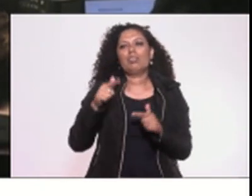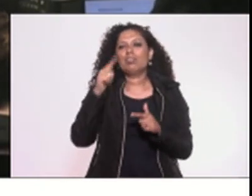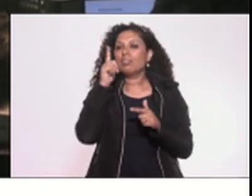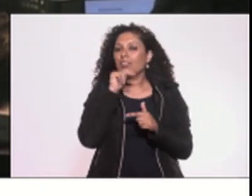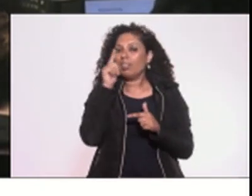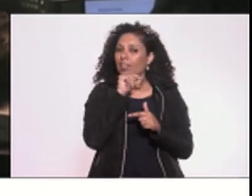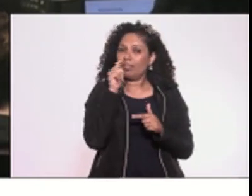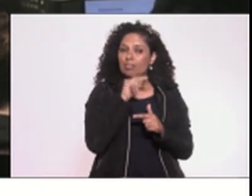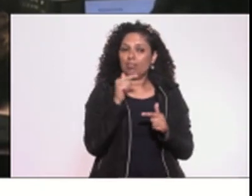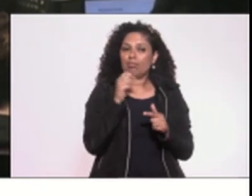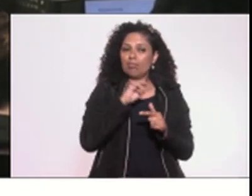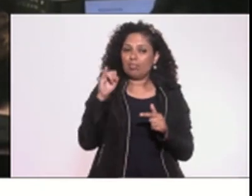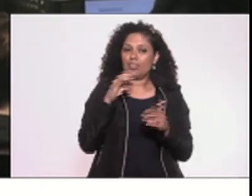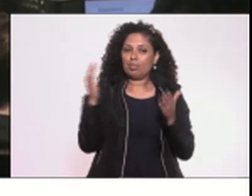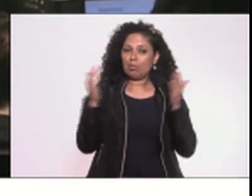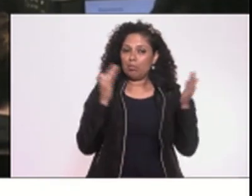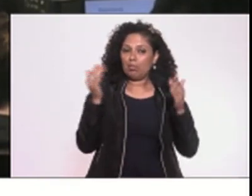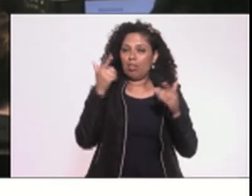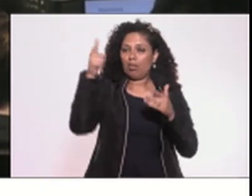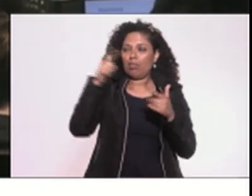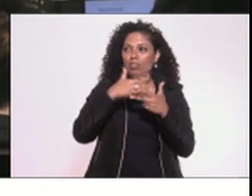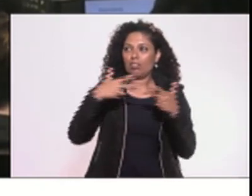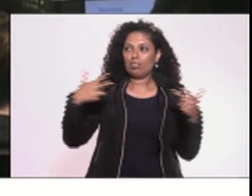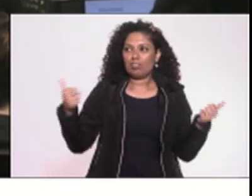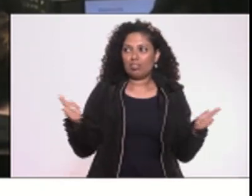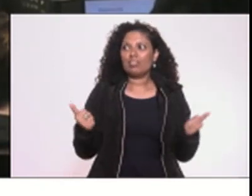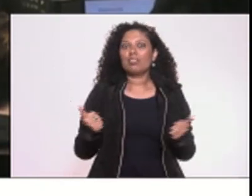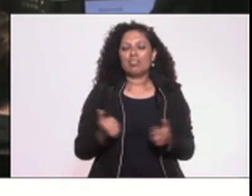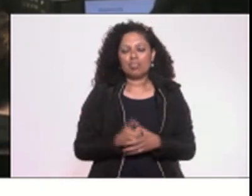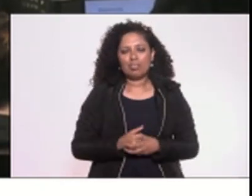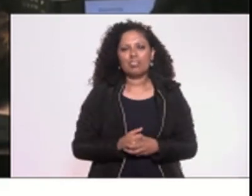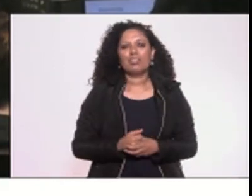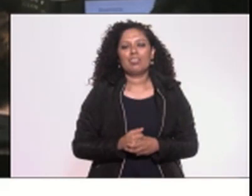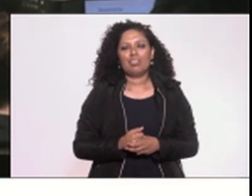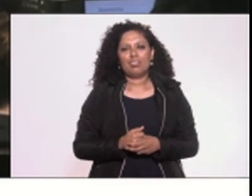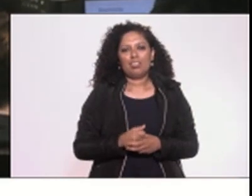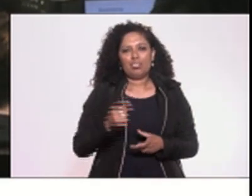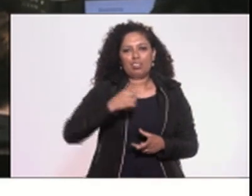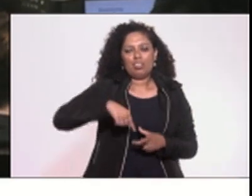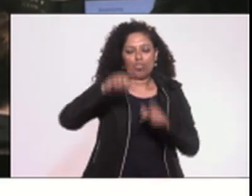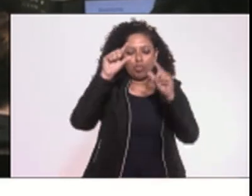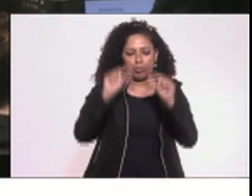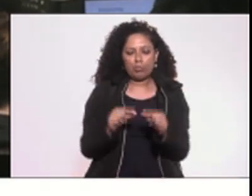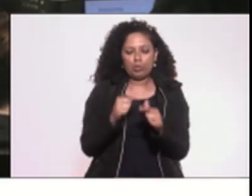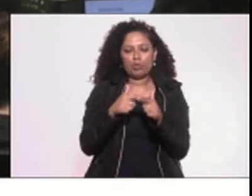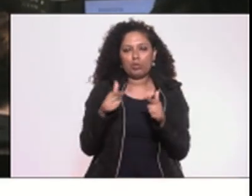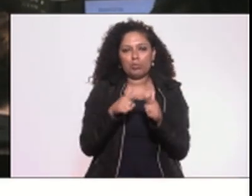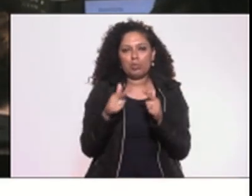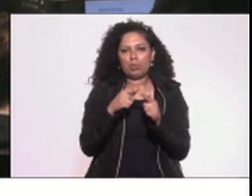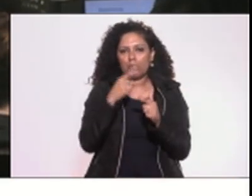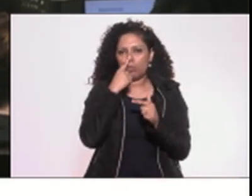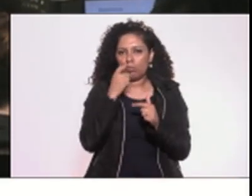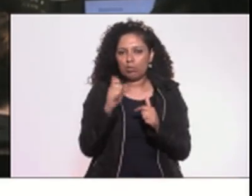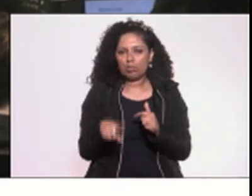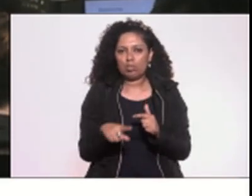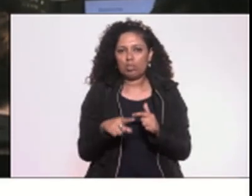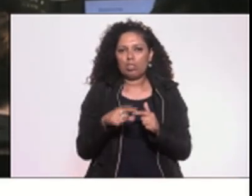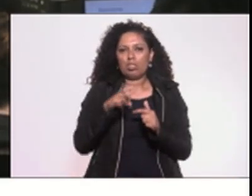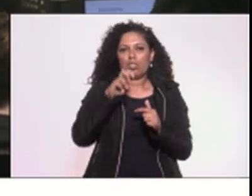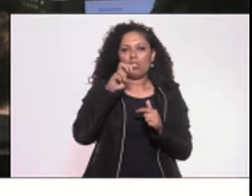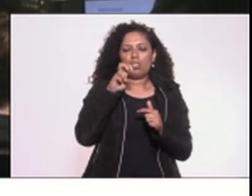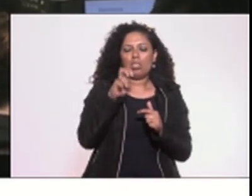com a produção de metal. 2 litros de óleo deixou de contaminar 50 mil litros de